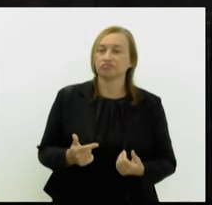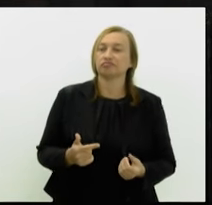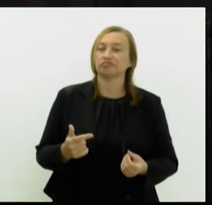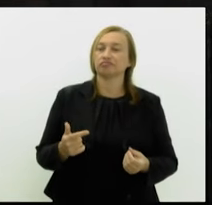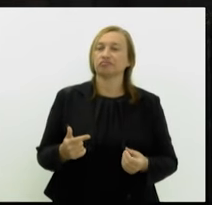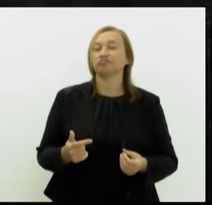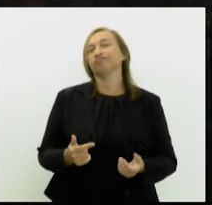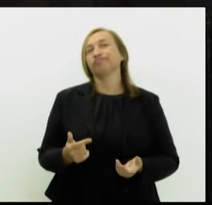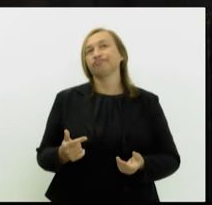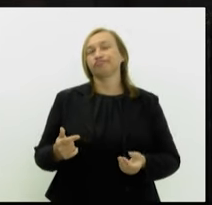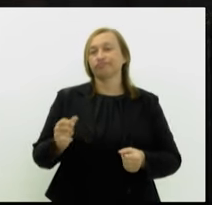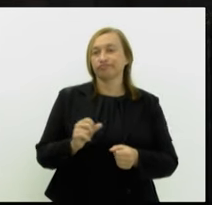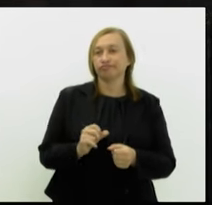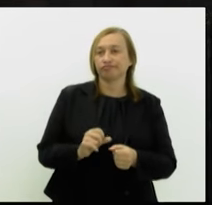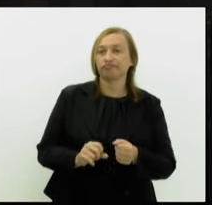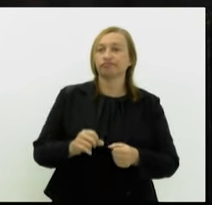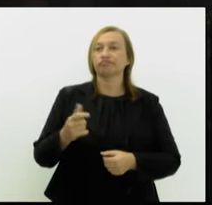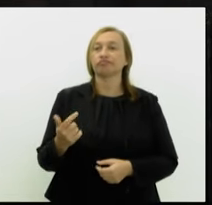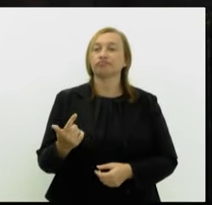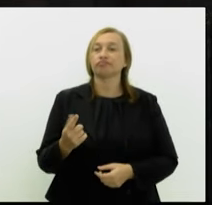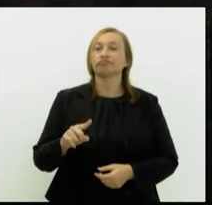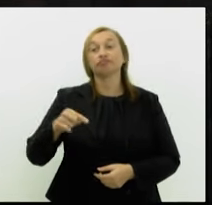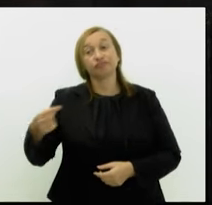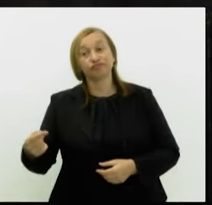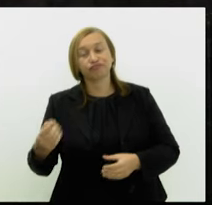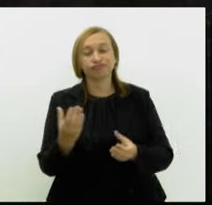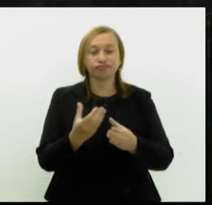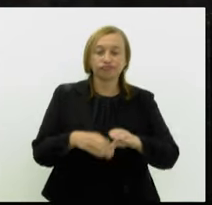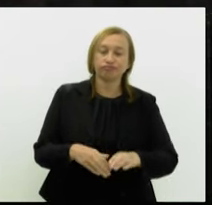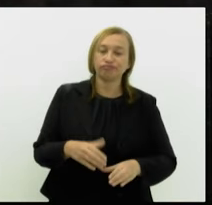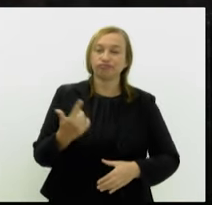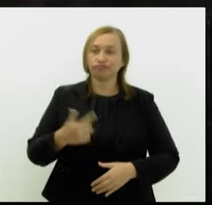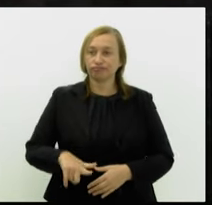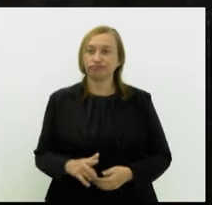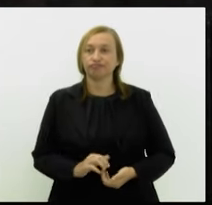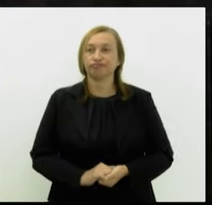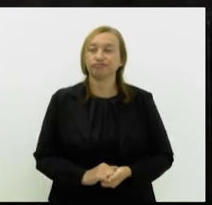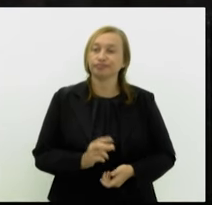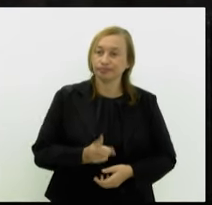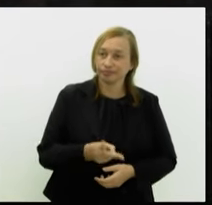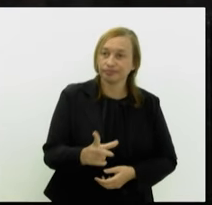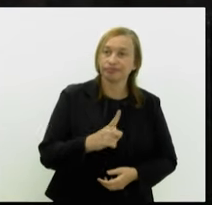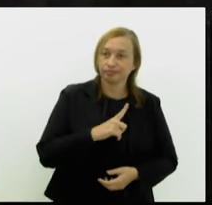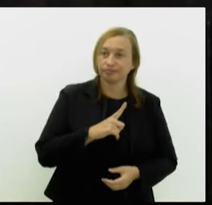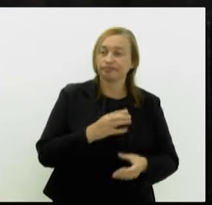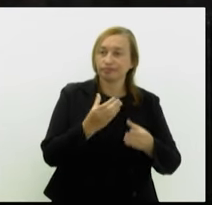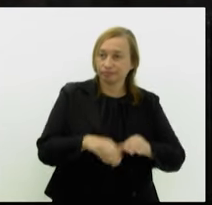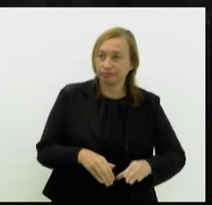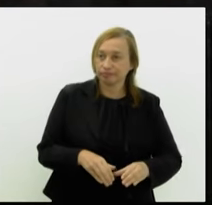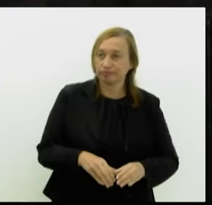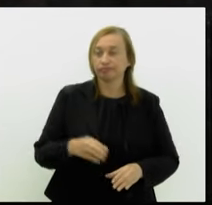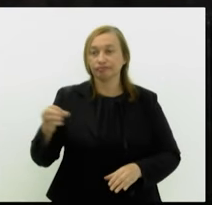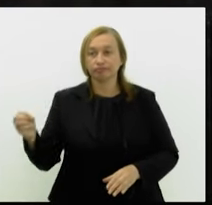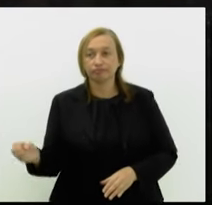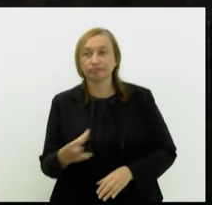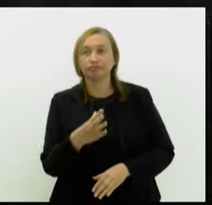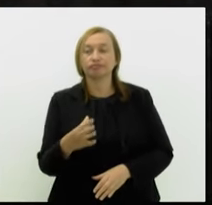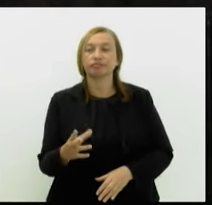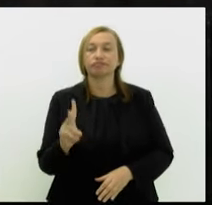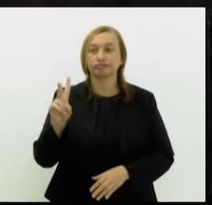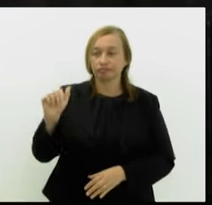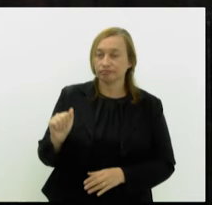já tem pessoas ali prontas para ocupar essas vagas de vacância. Que sempre se tenham concursos públicos, mas para novas vagas, que a gente